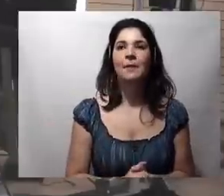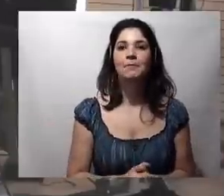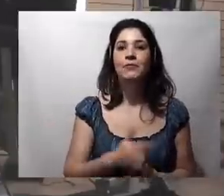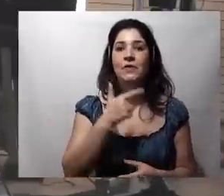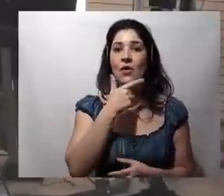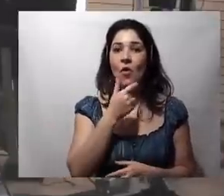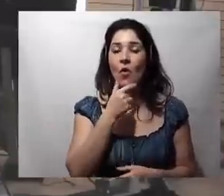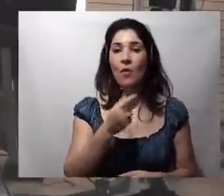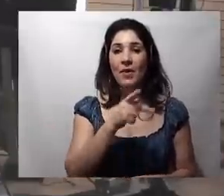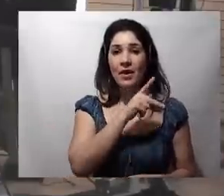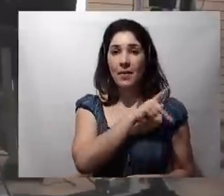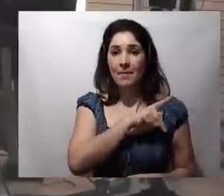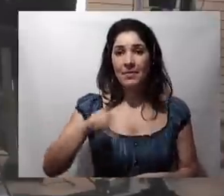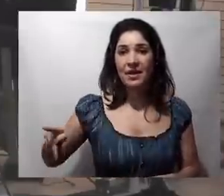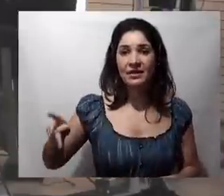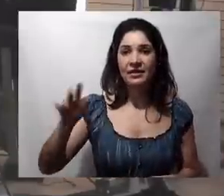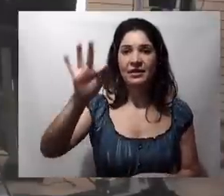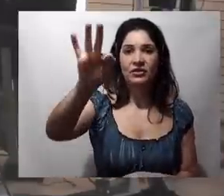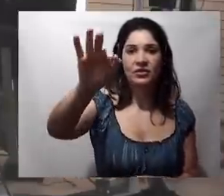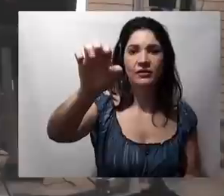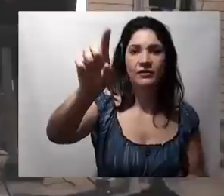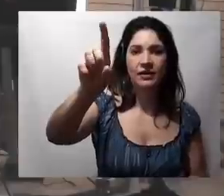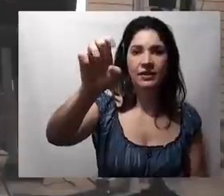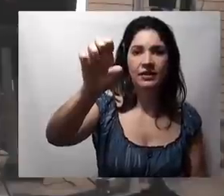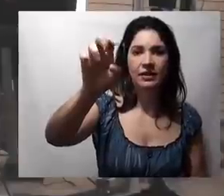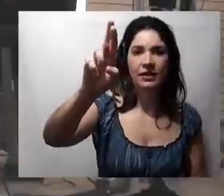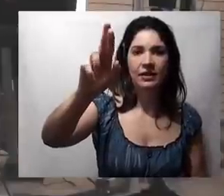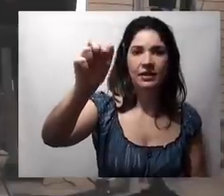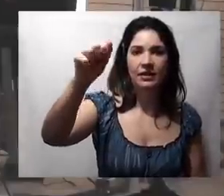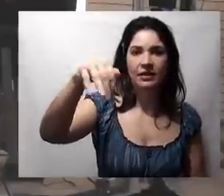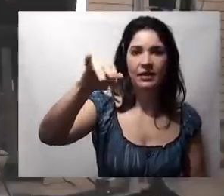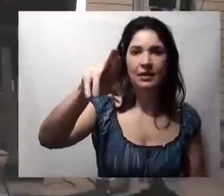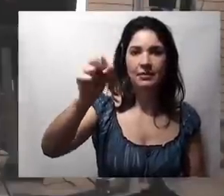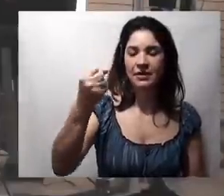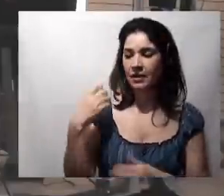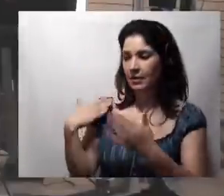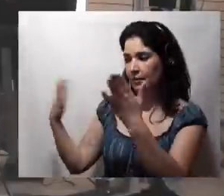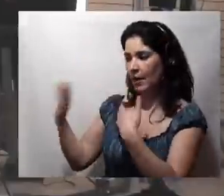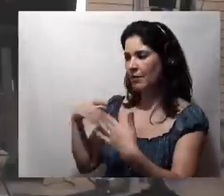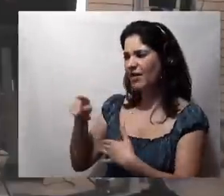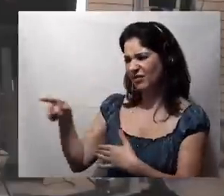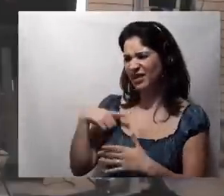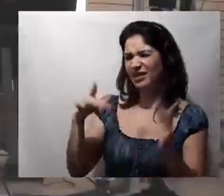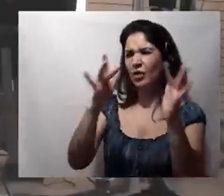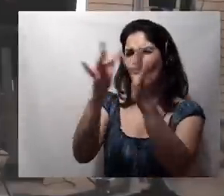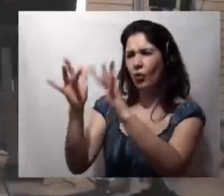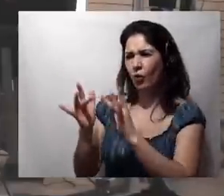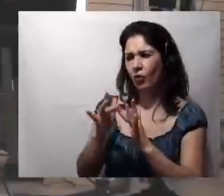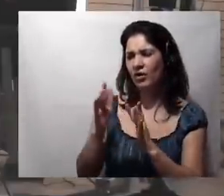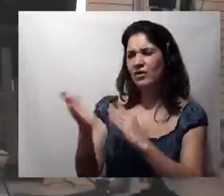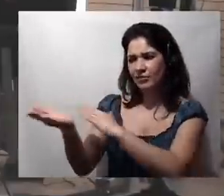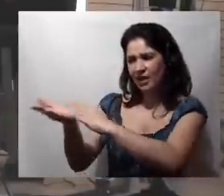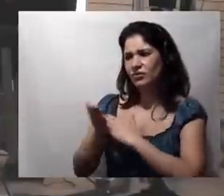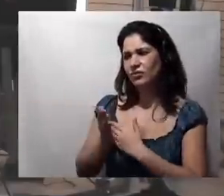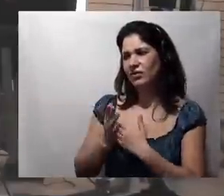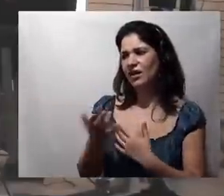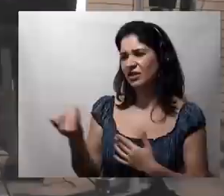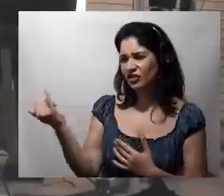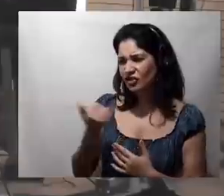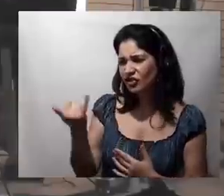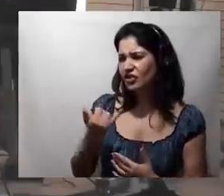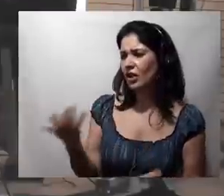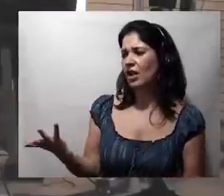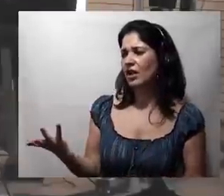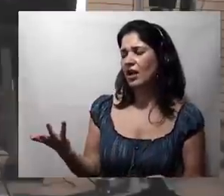federaminas conversando no almoço ele eu falei com ele ou você tem tanto contato dá uma dica aí quem